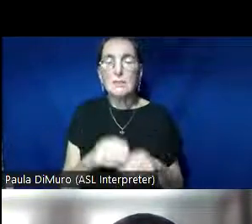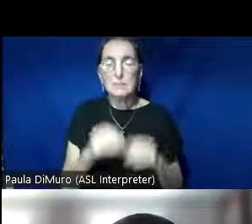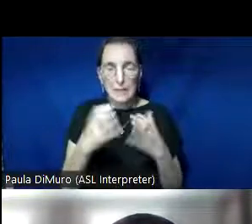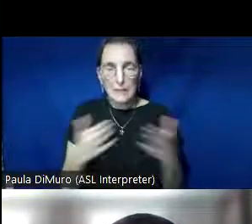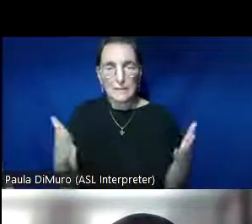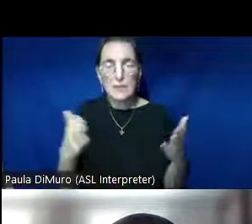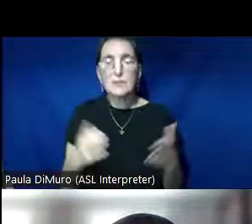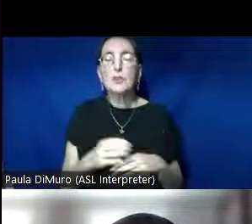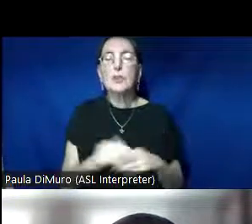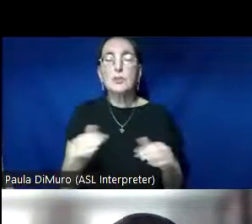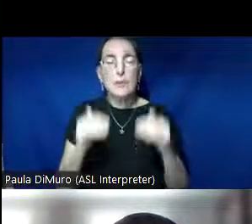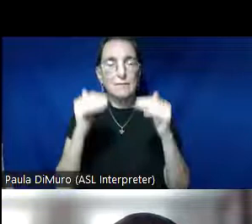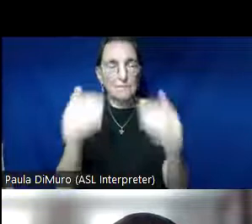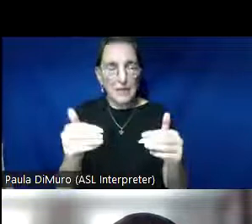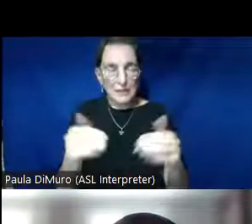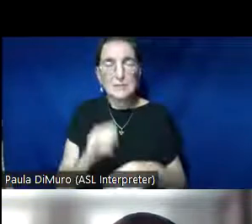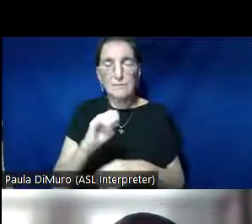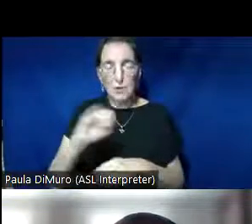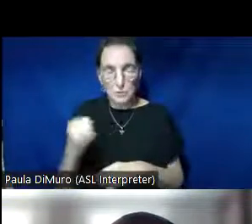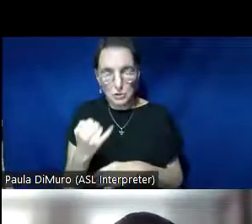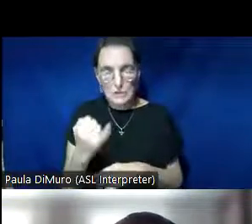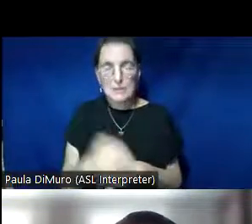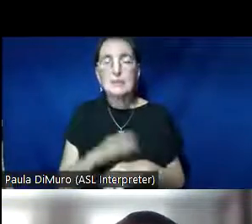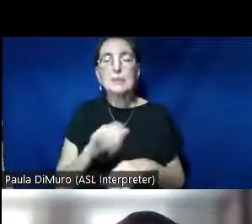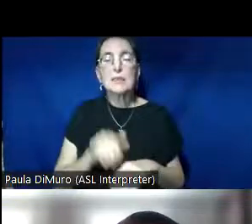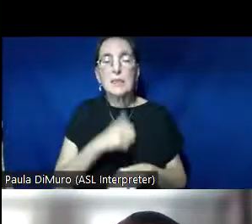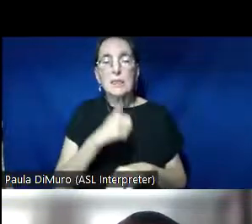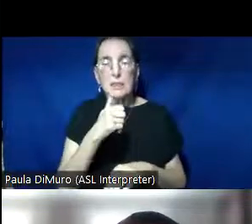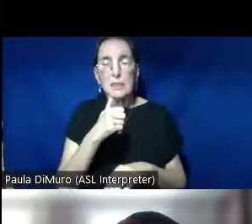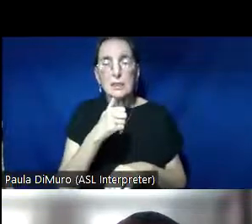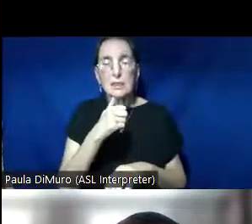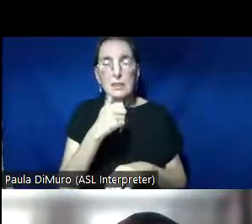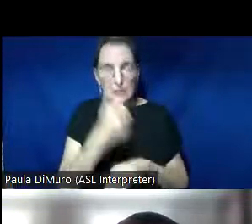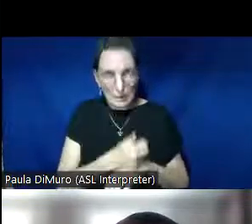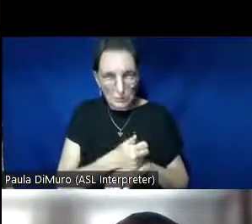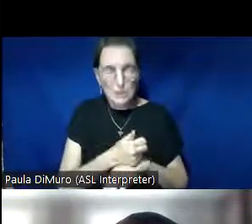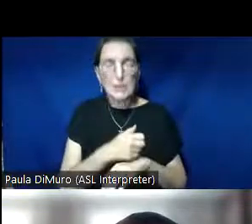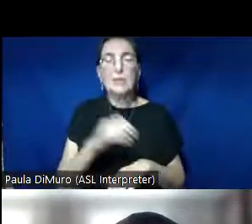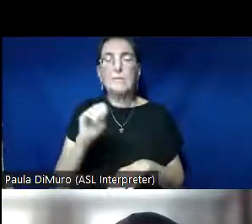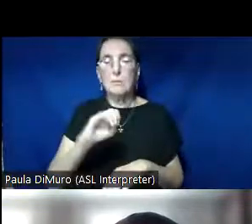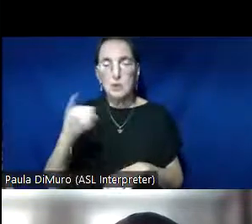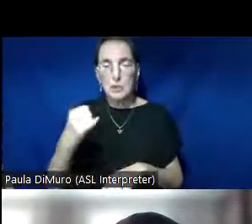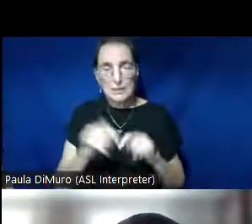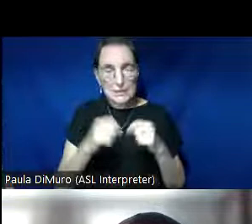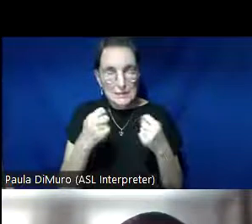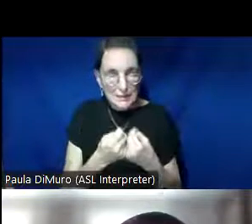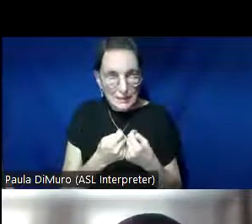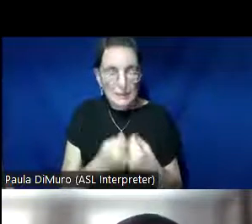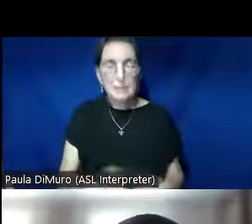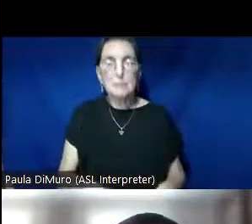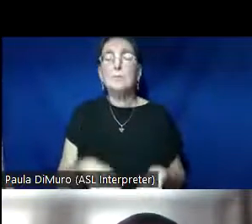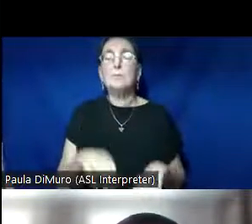tem feito esforços para justiça ambiental estabelecer uma equipa de